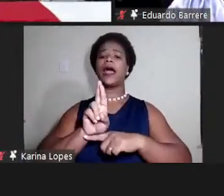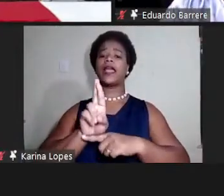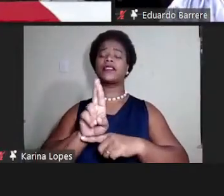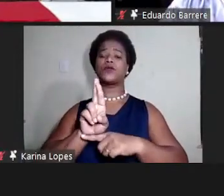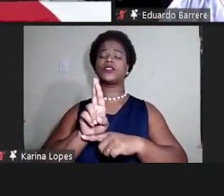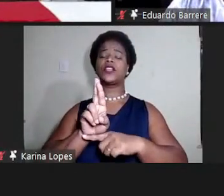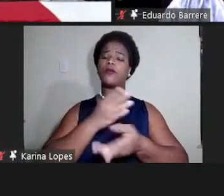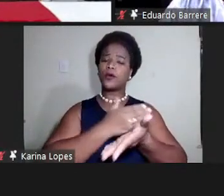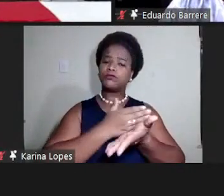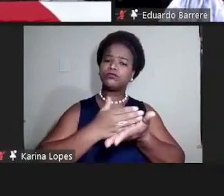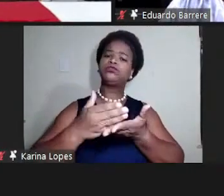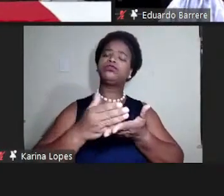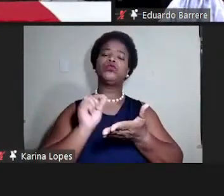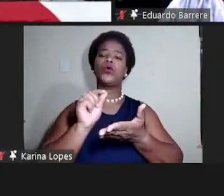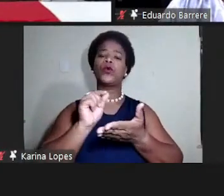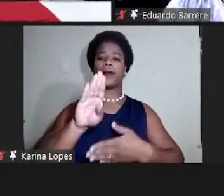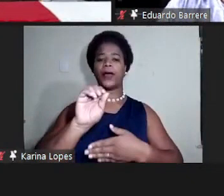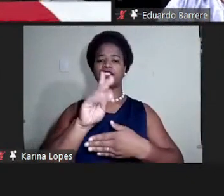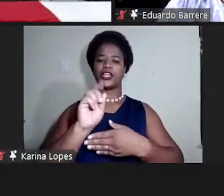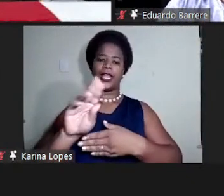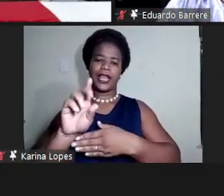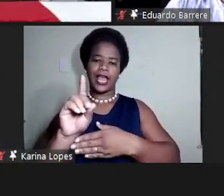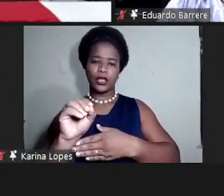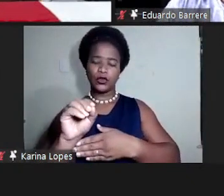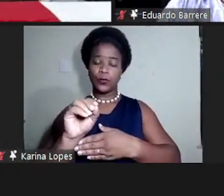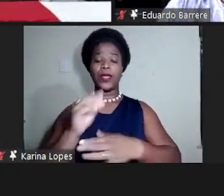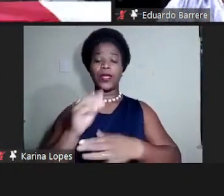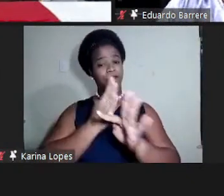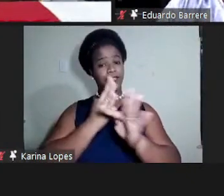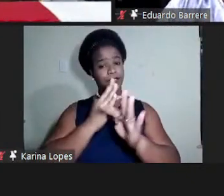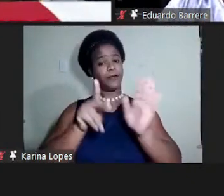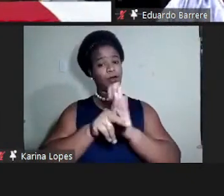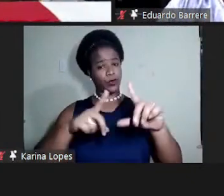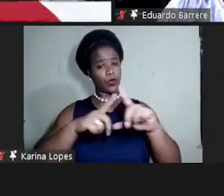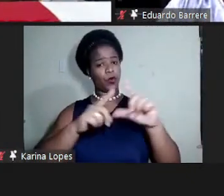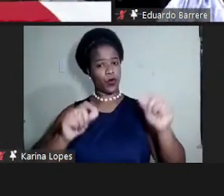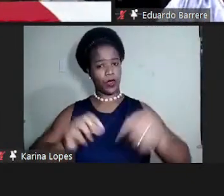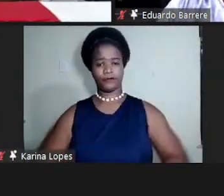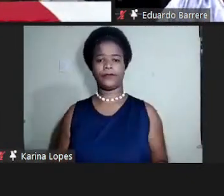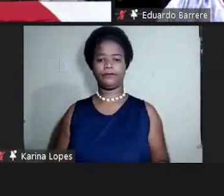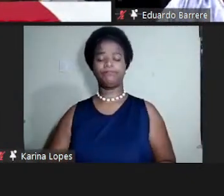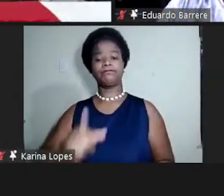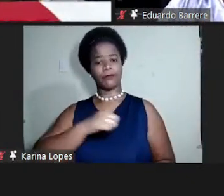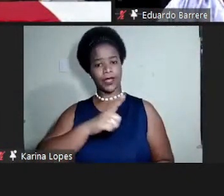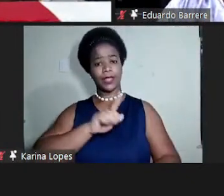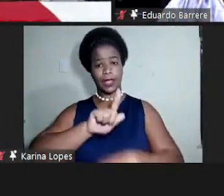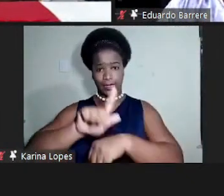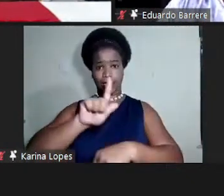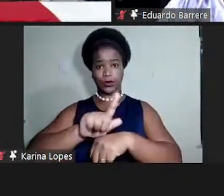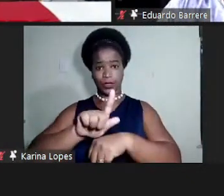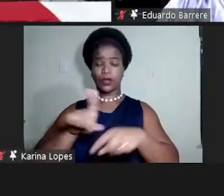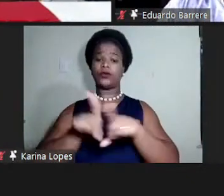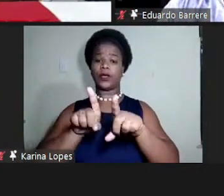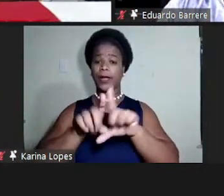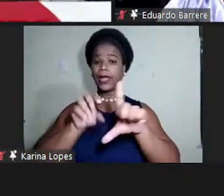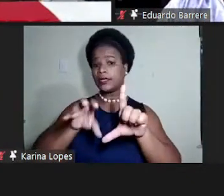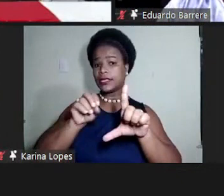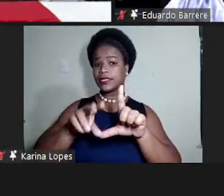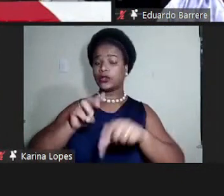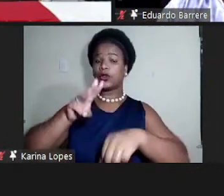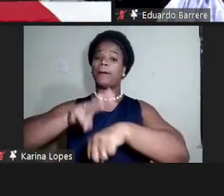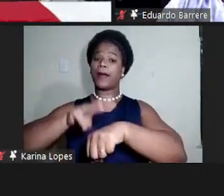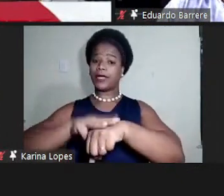implantação do bacharelado em Física da UFJF. Possui graduação e licenciatura plena em Matemática pela Faculdade